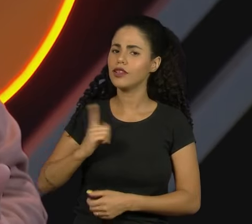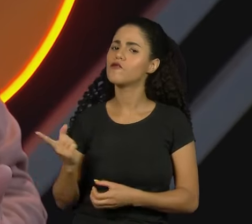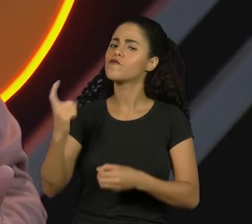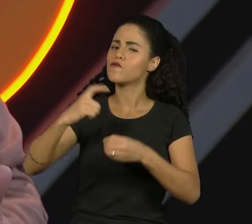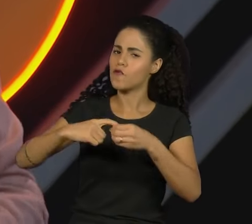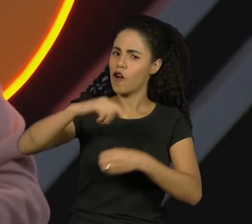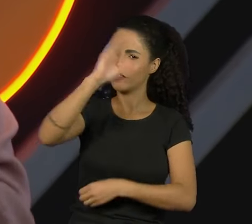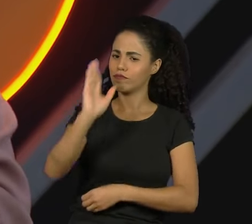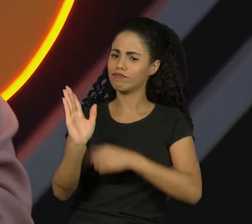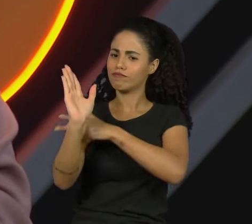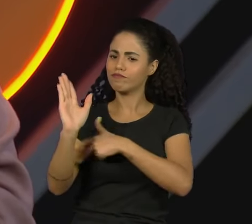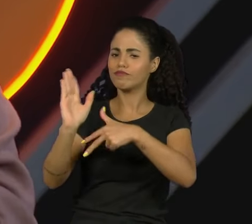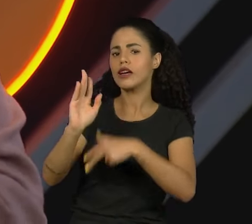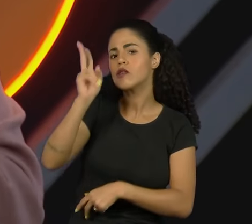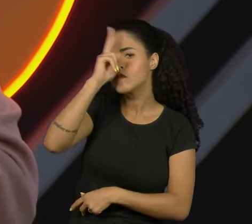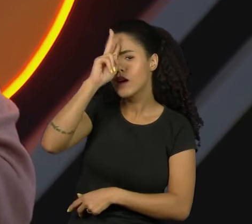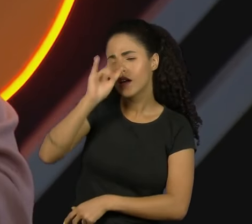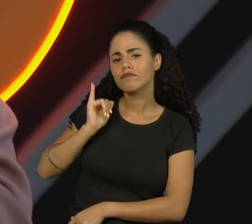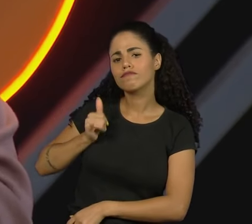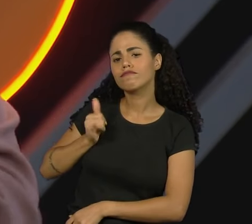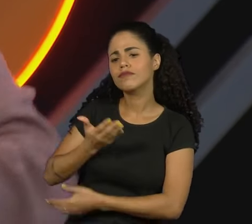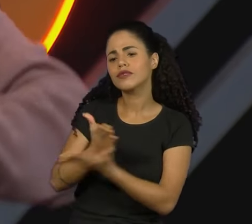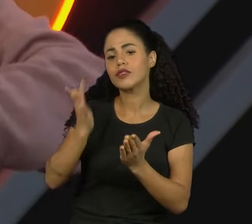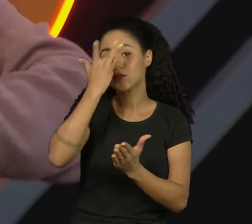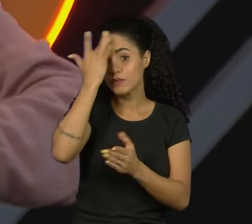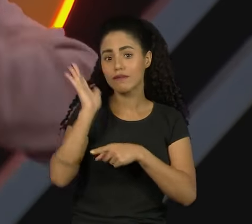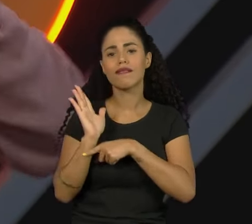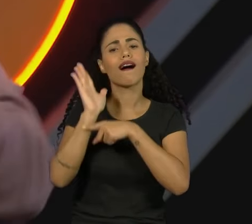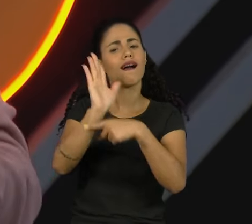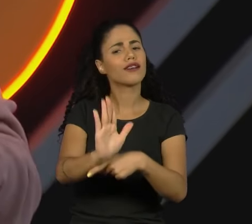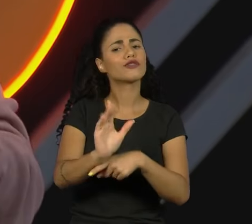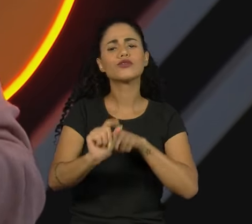com mais uma história de quem ajuda a